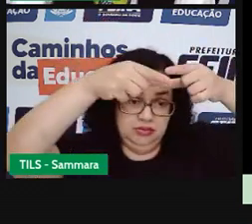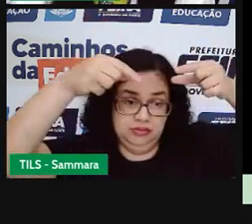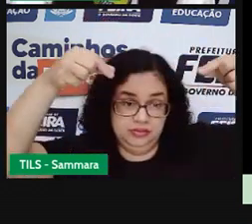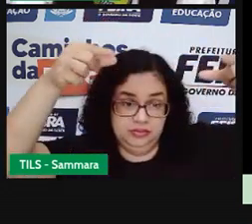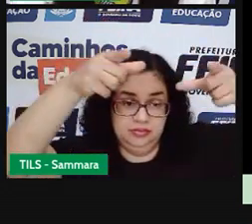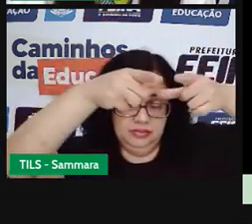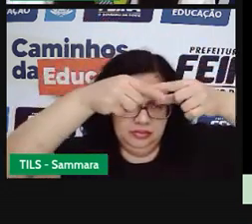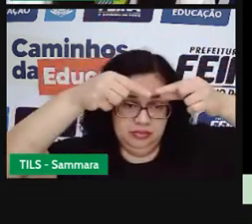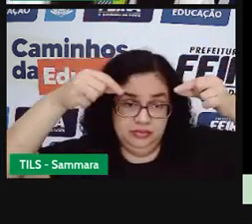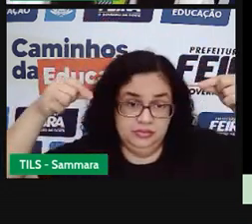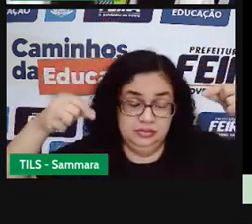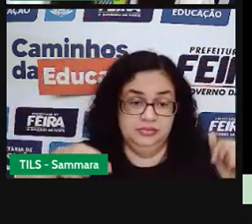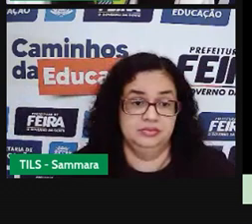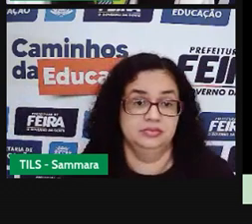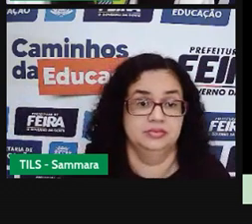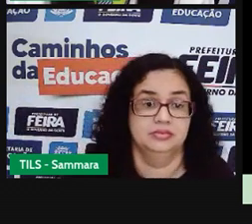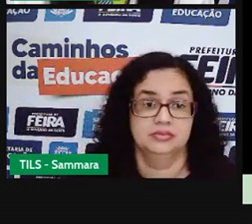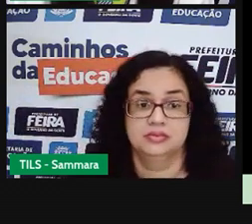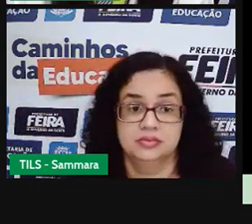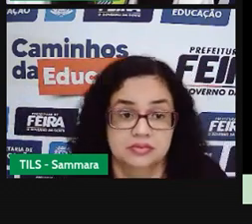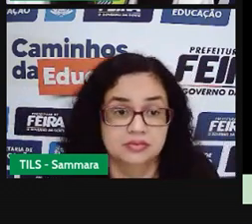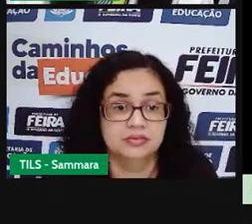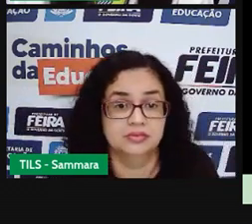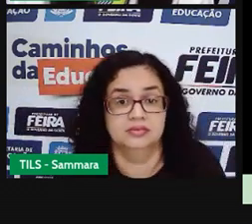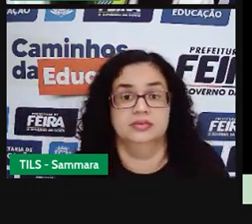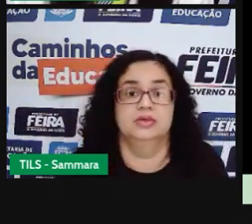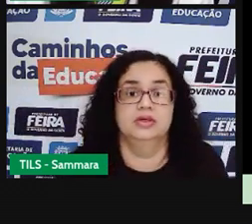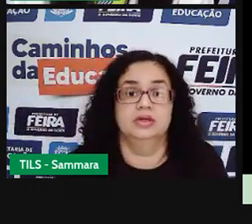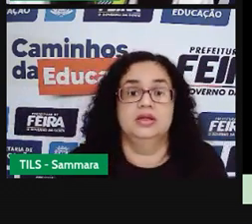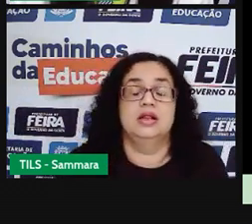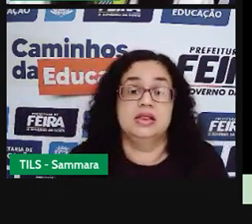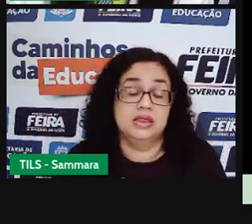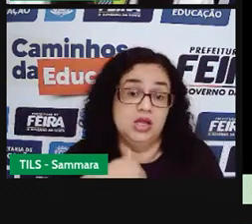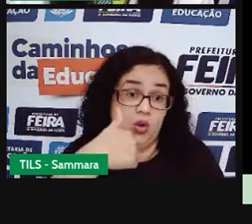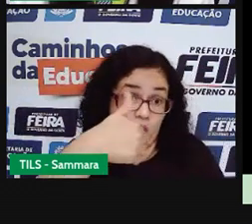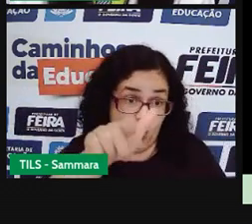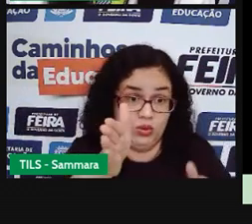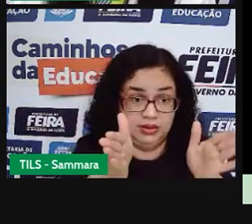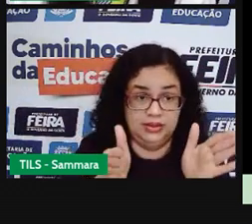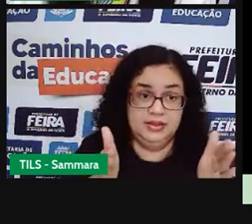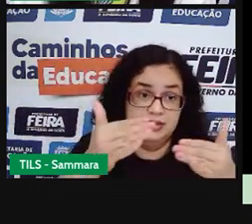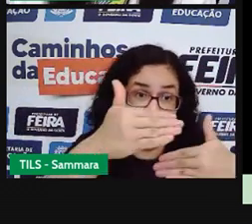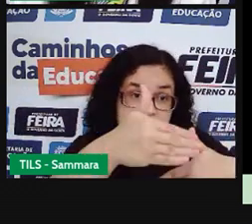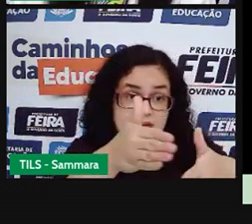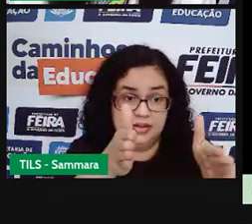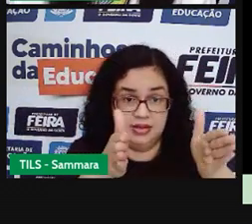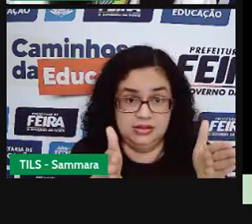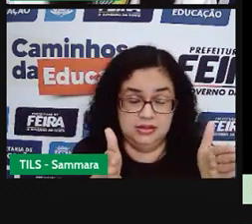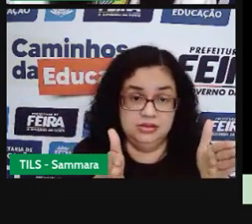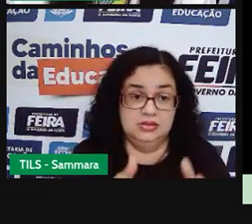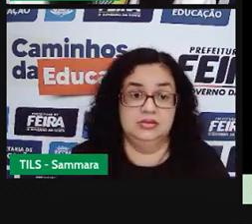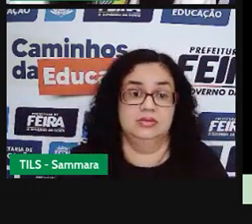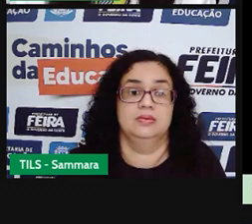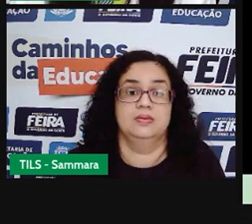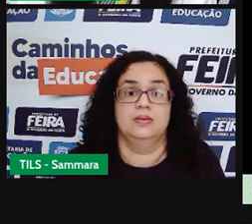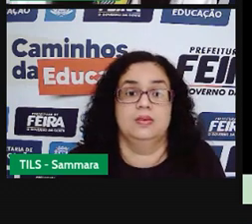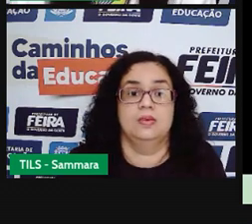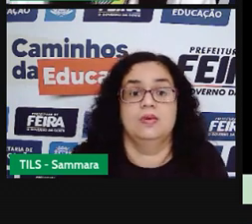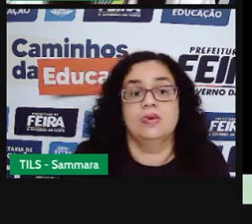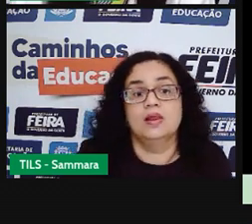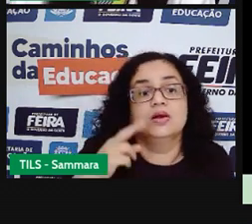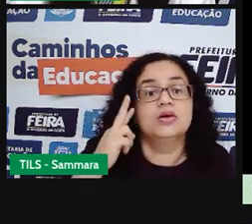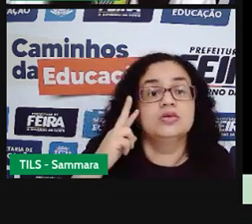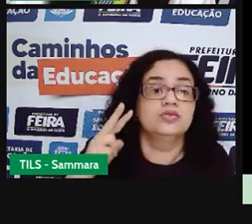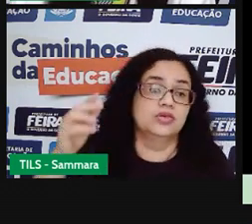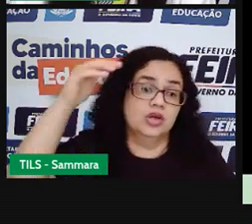mais árvores a celulose e a gente vai para onde com a caixa nessa caixa aí foi um